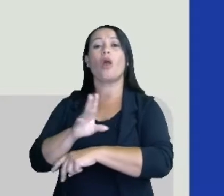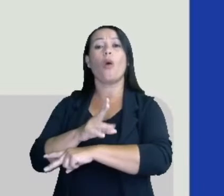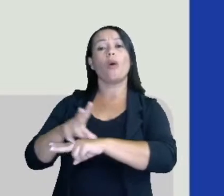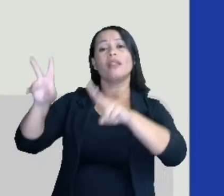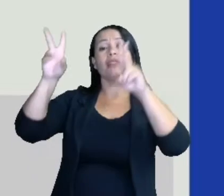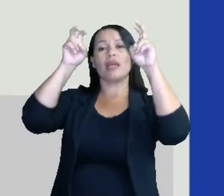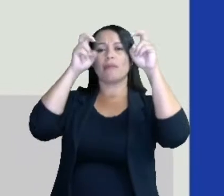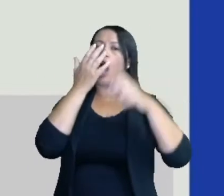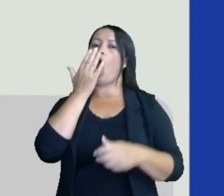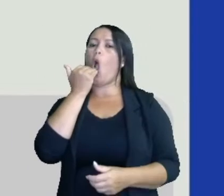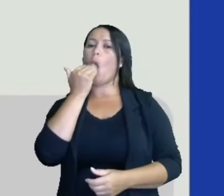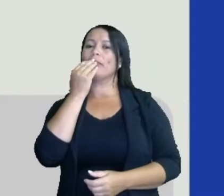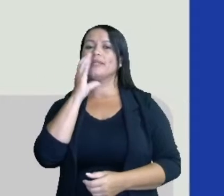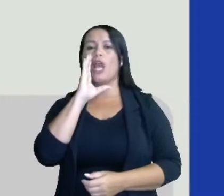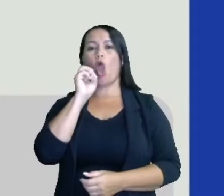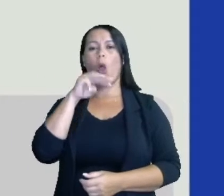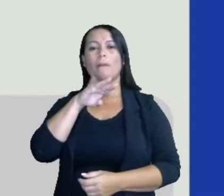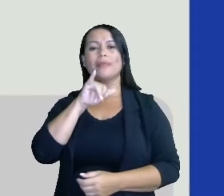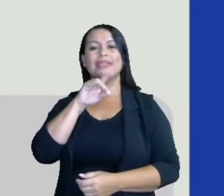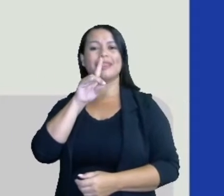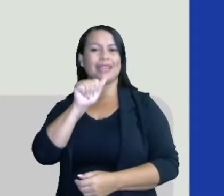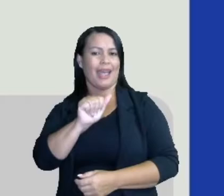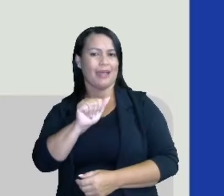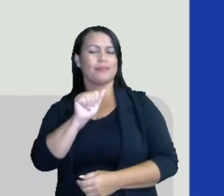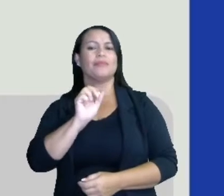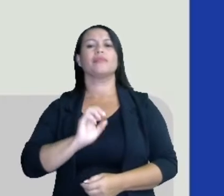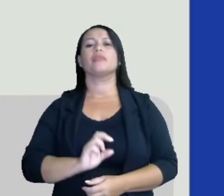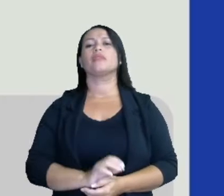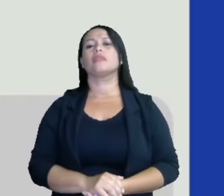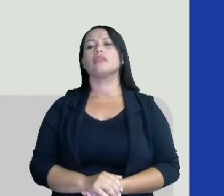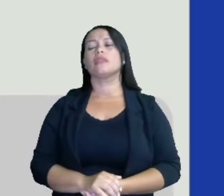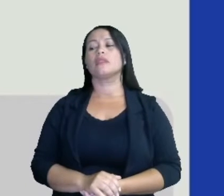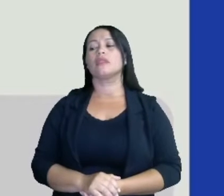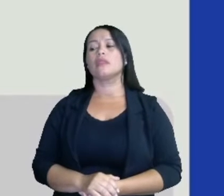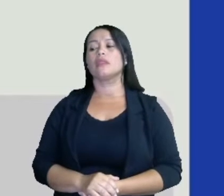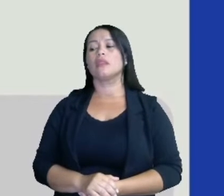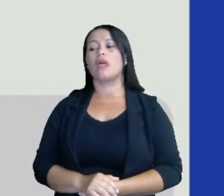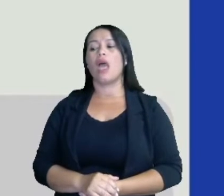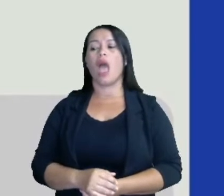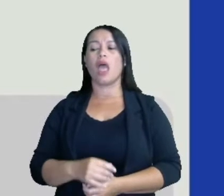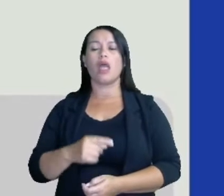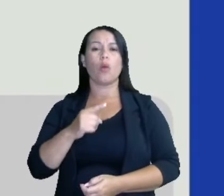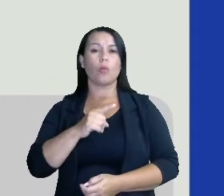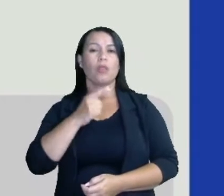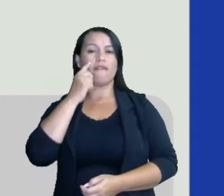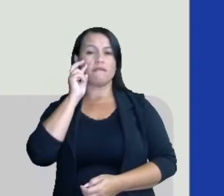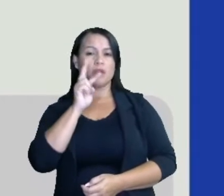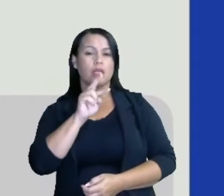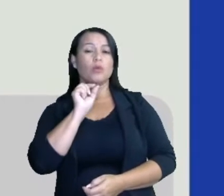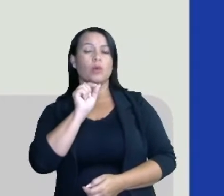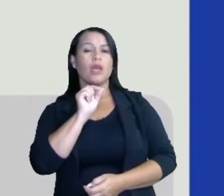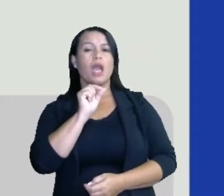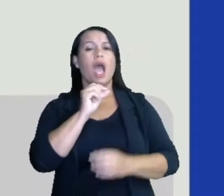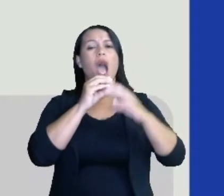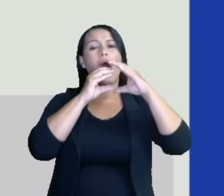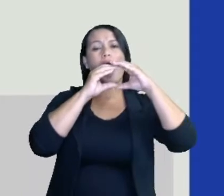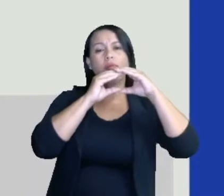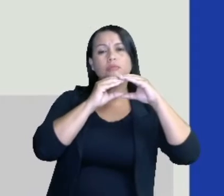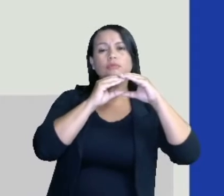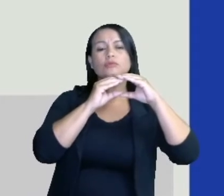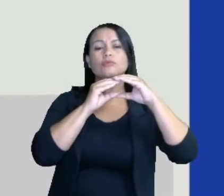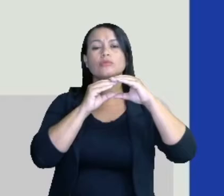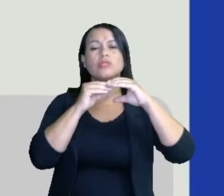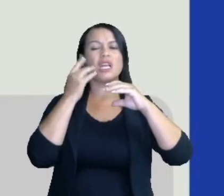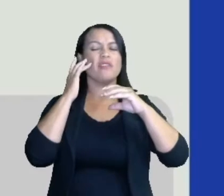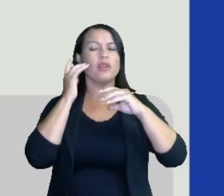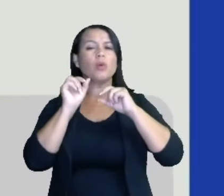assunto aí, comida, né? Então, um ali tá vendo um hambúrguer, o outro ali um